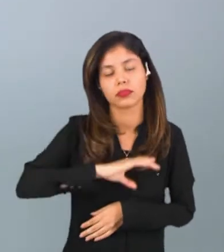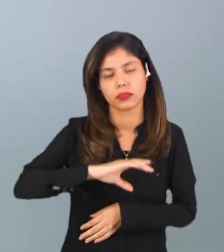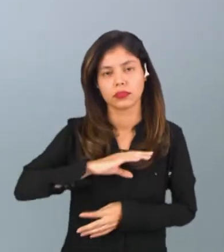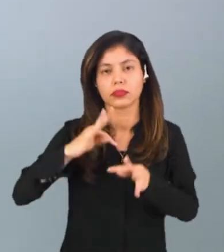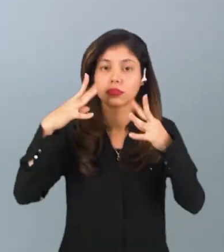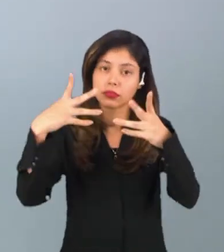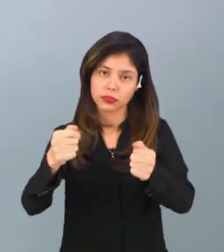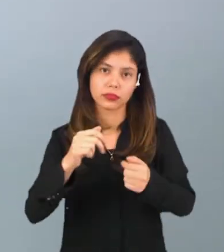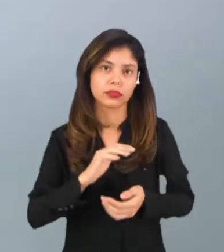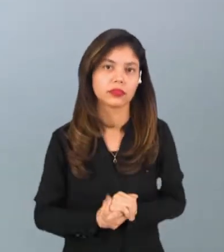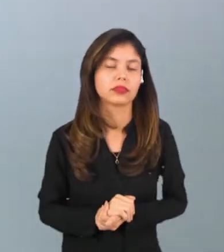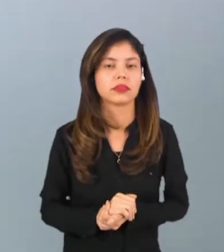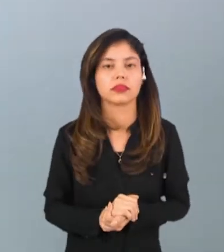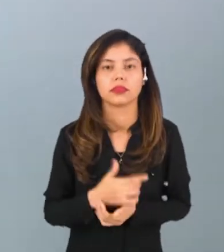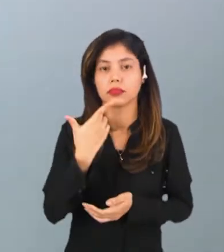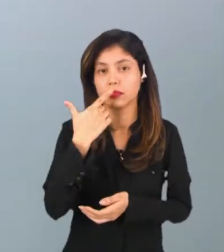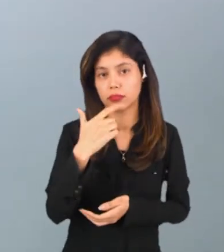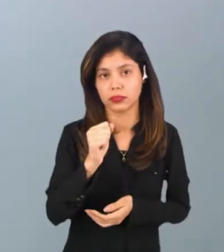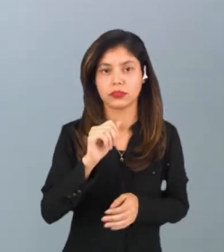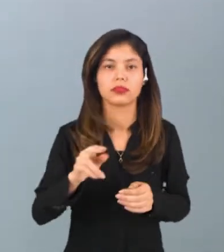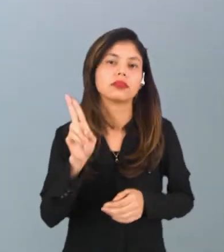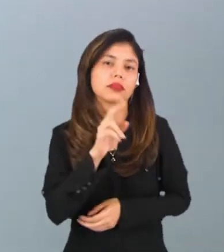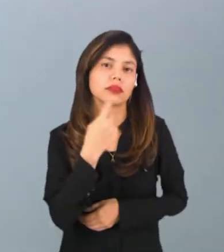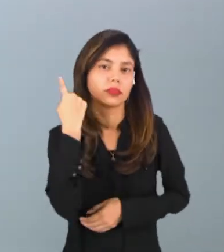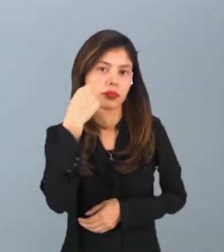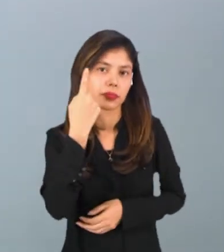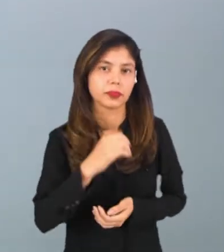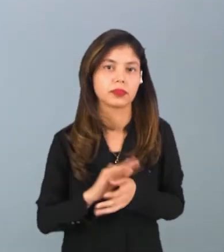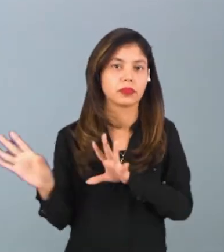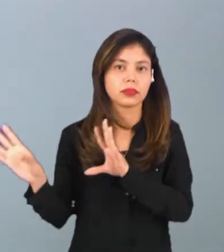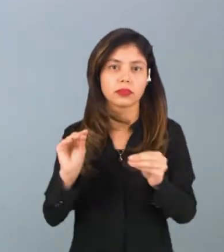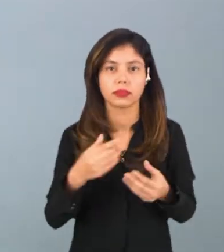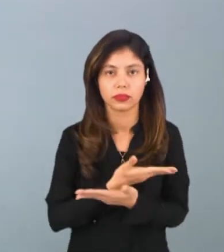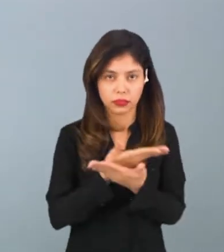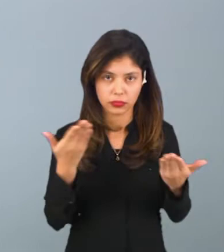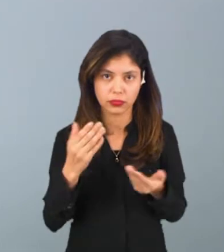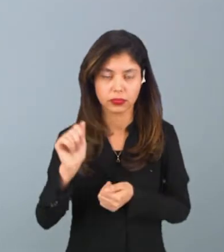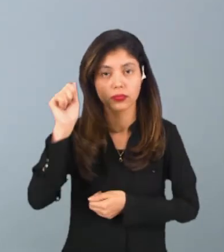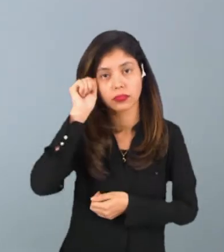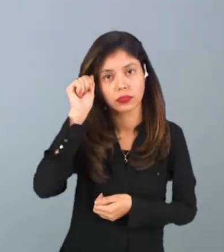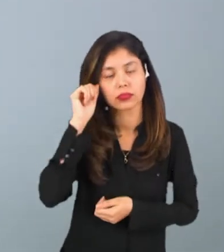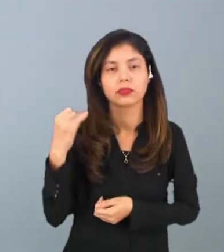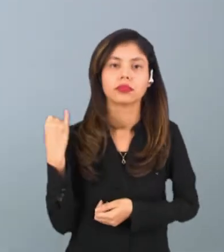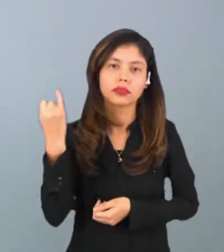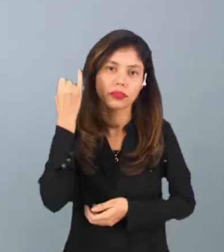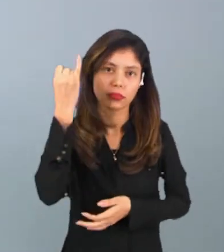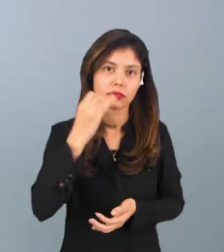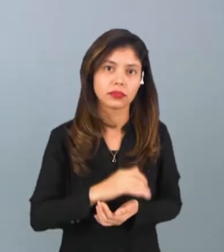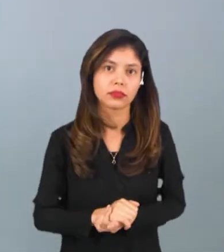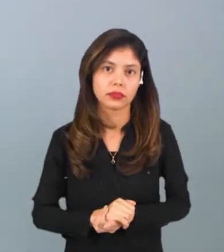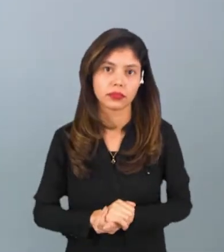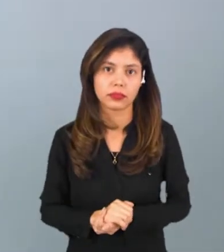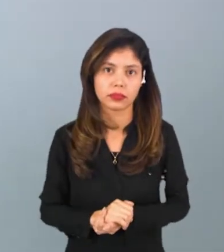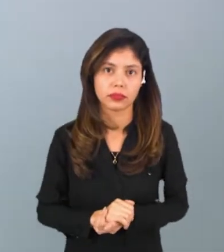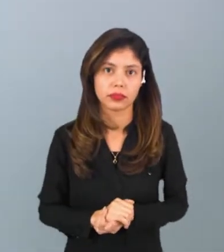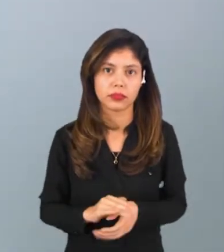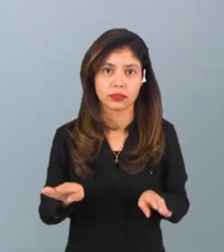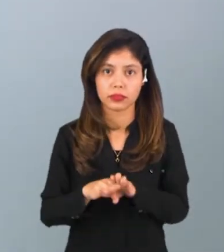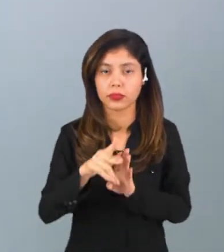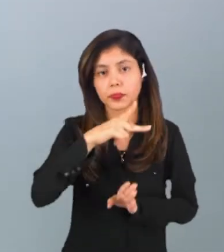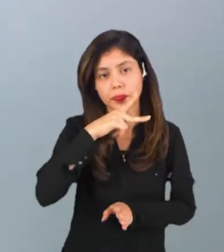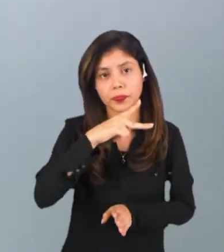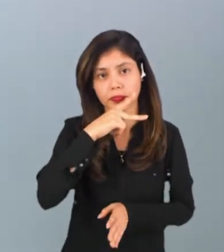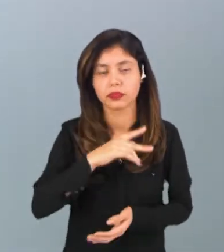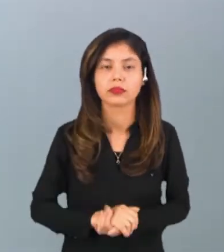restante todos falam a língua espanhola. Então eu trouxe para vocês um autor muito importante da Latinoamérica. Ele é